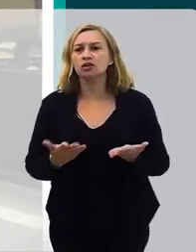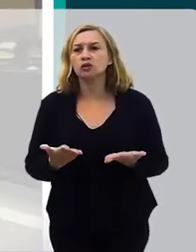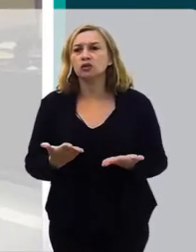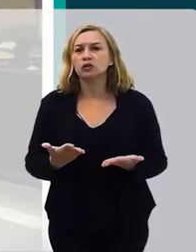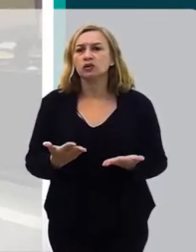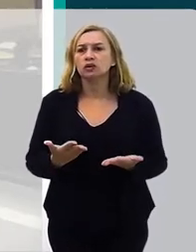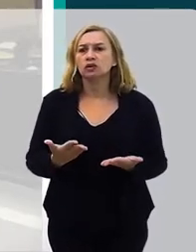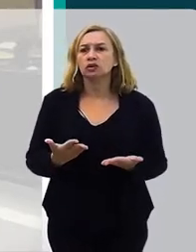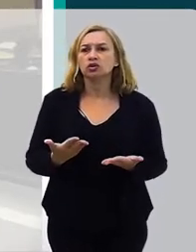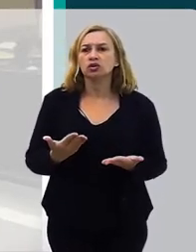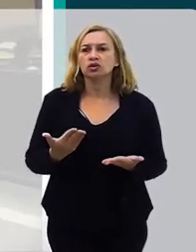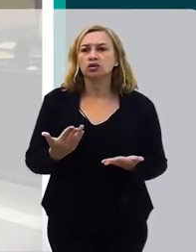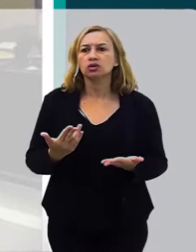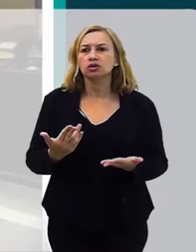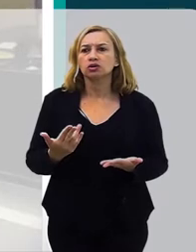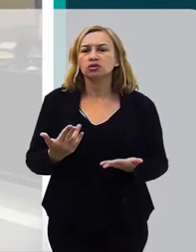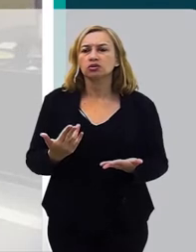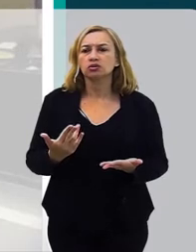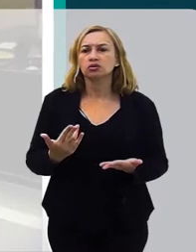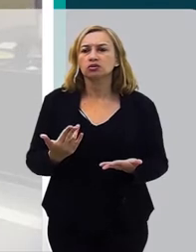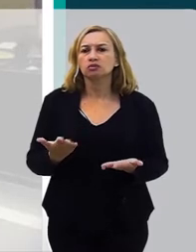E não fui